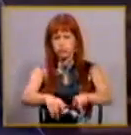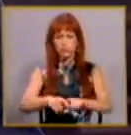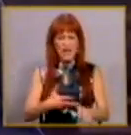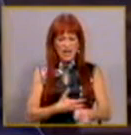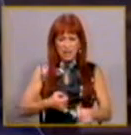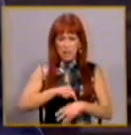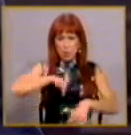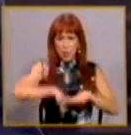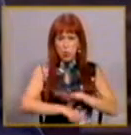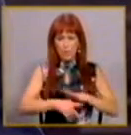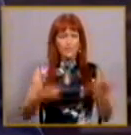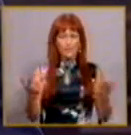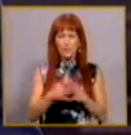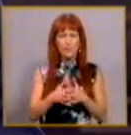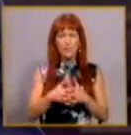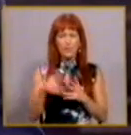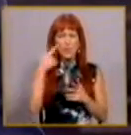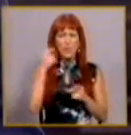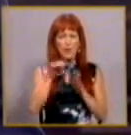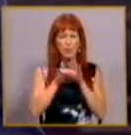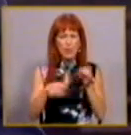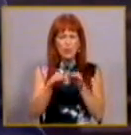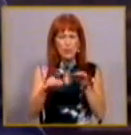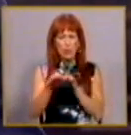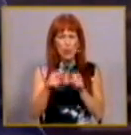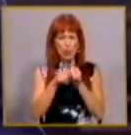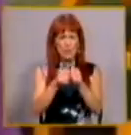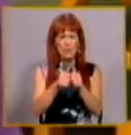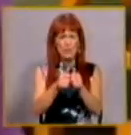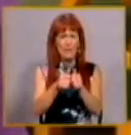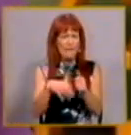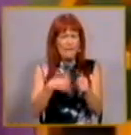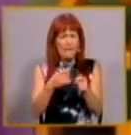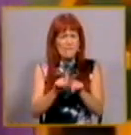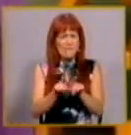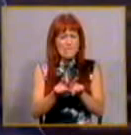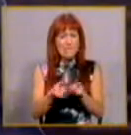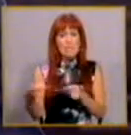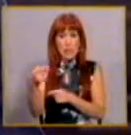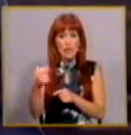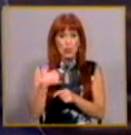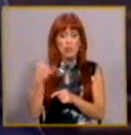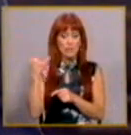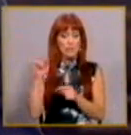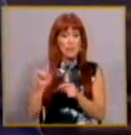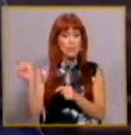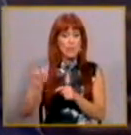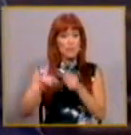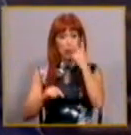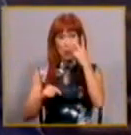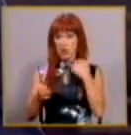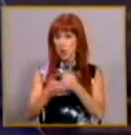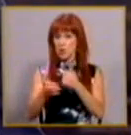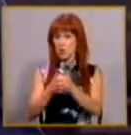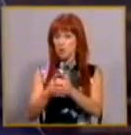desemprego profundo, com Mas a economia... Mas não significam extrema. Que o programa de ajustamento está a ser cumprido? Não, não significa. E a Troika, já em dois momentos